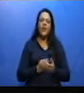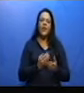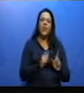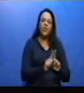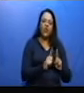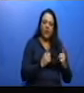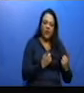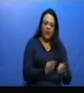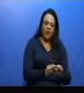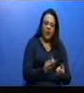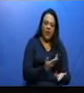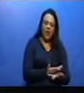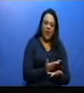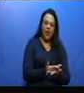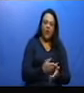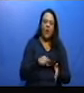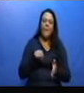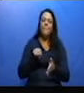São Paulo.